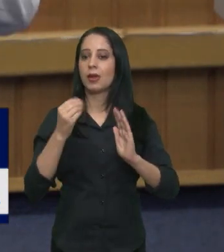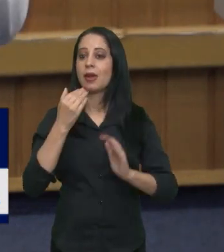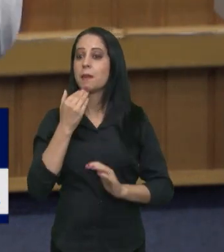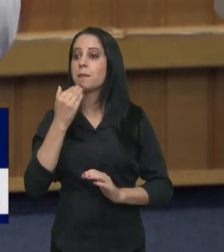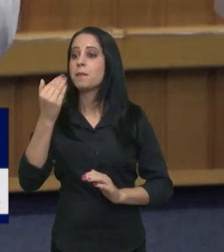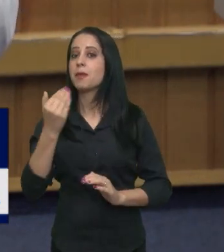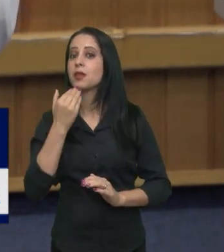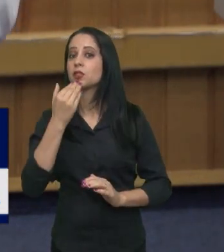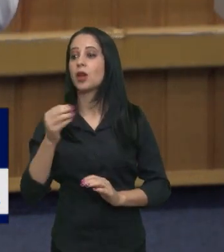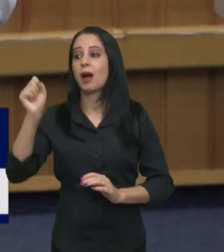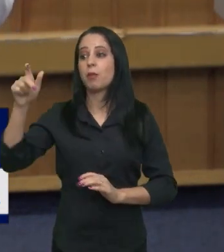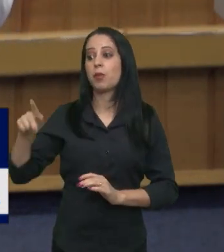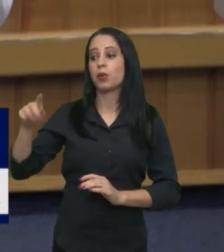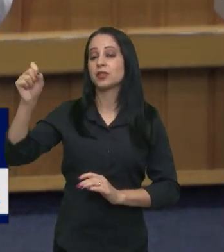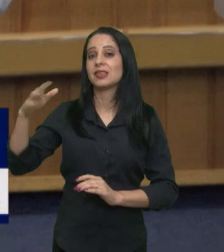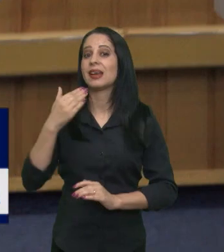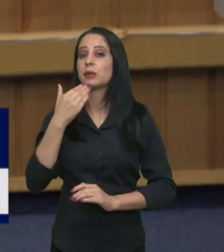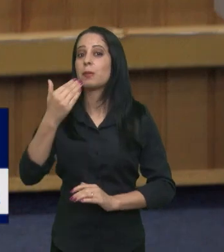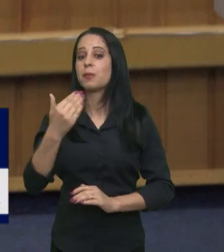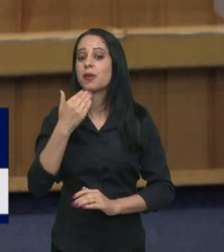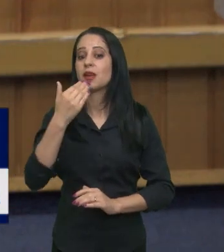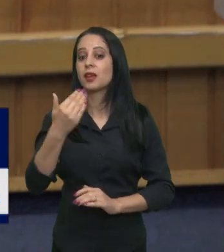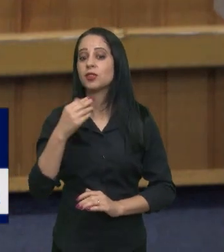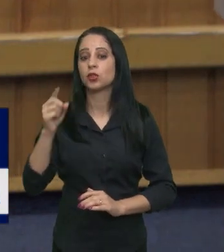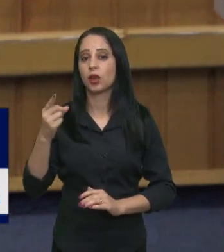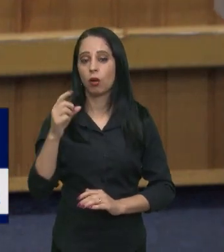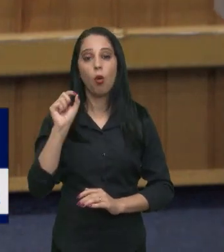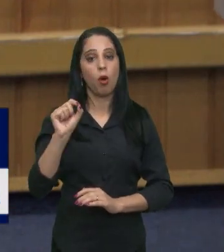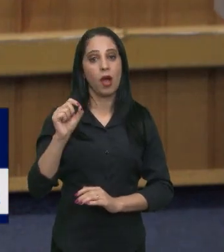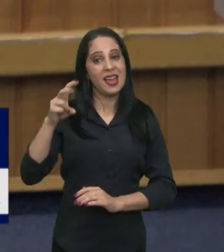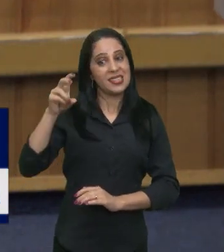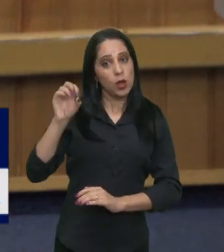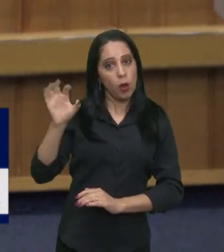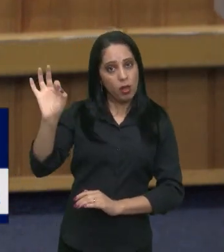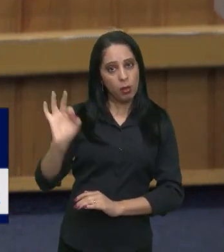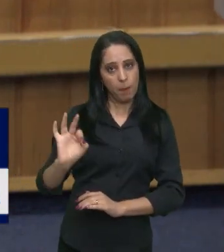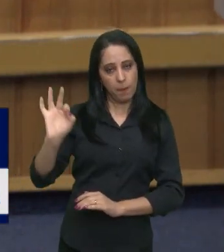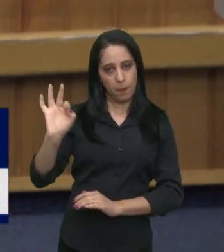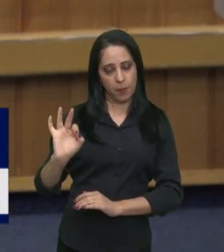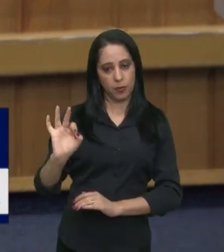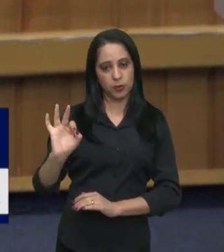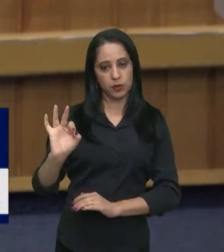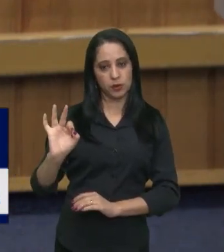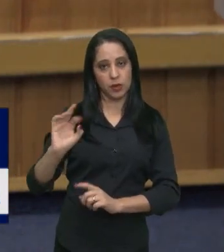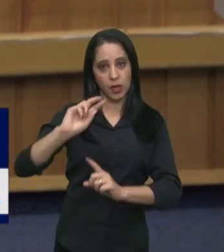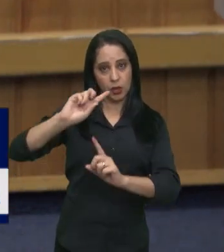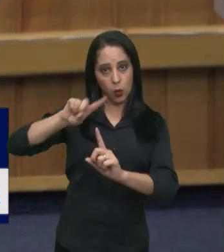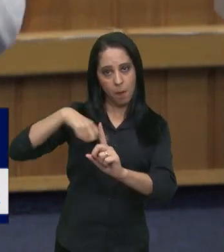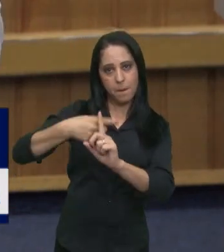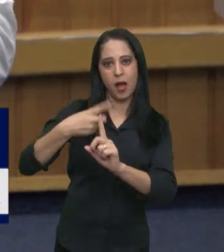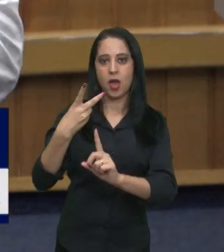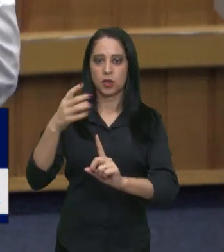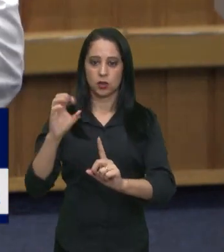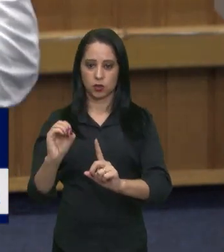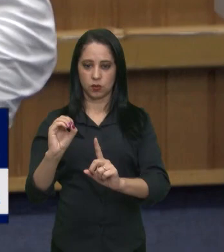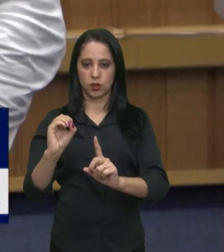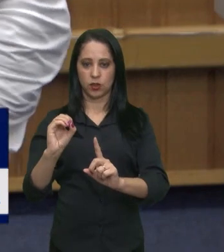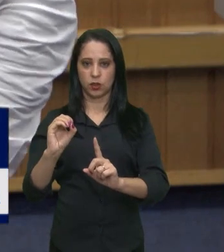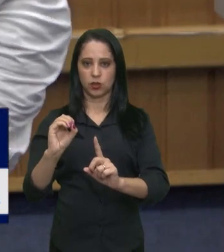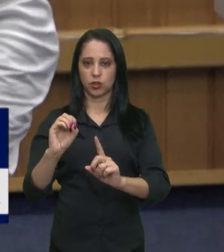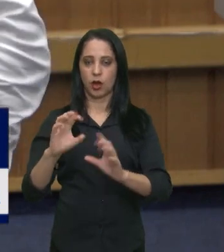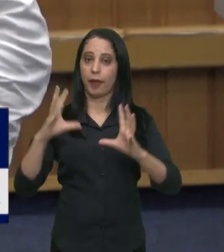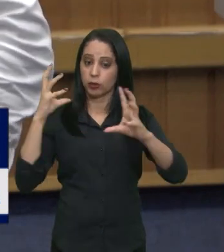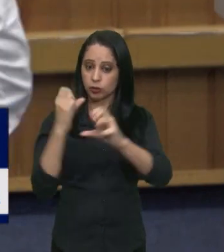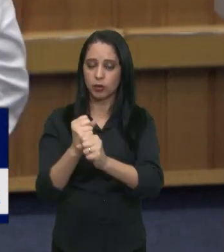aposentados, servidores, que é de 50% mais 20, ou seja, chegando a